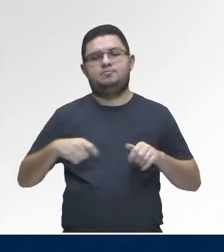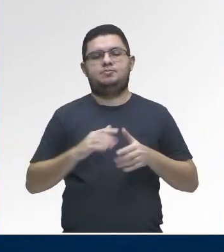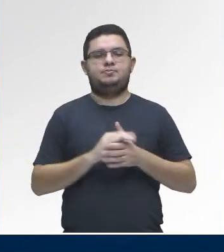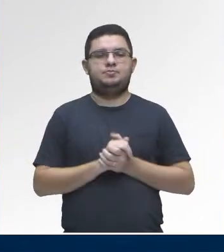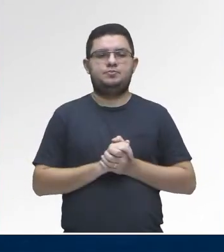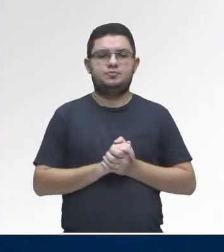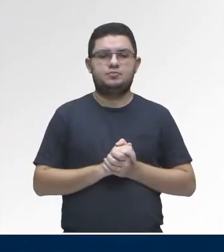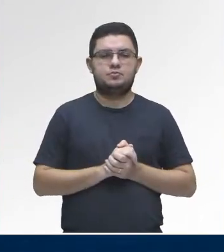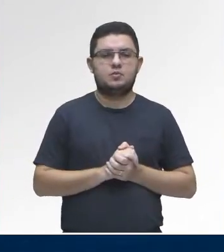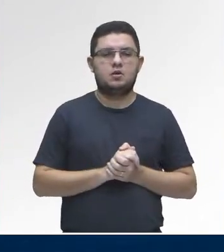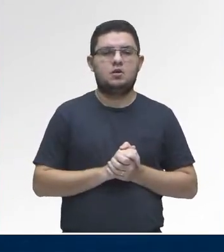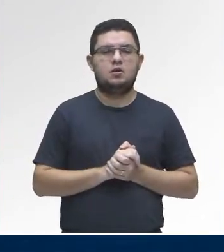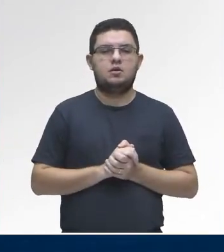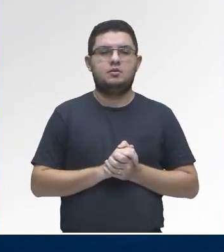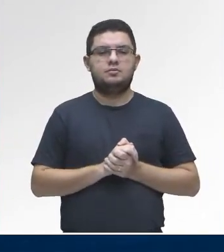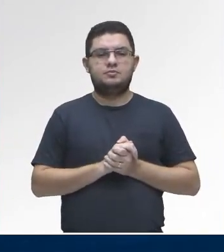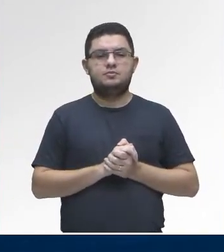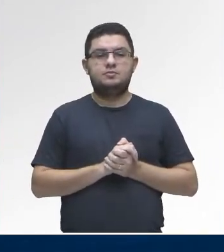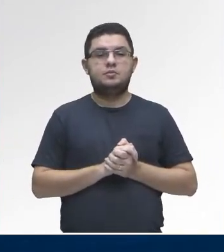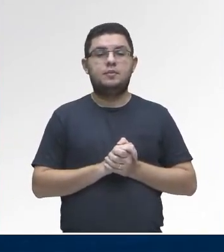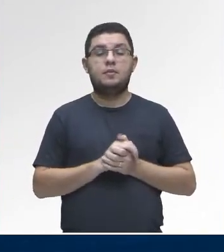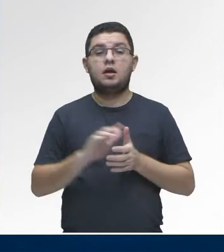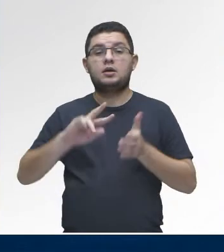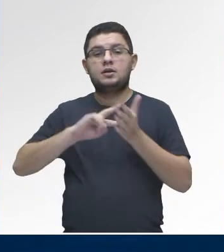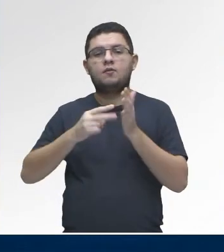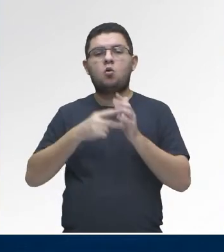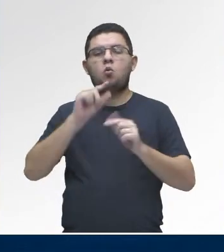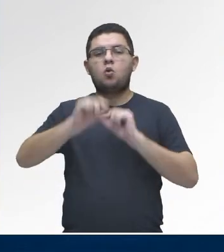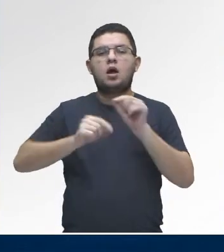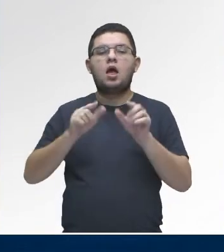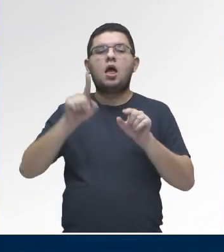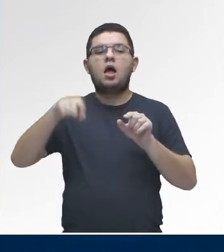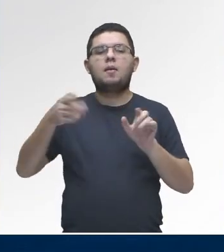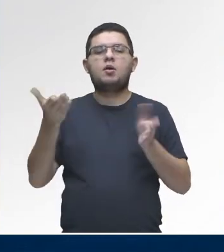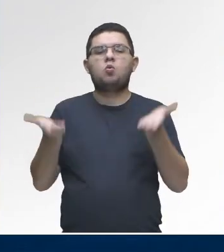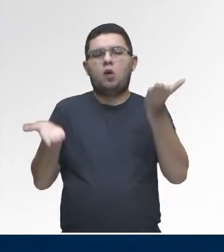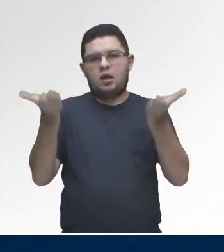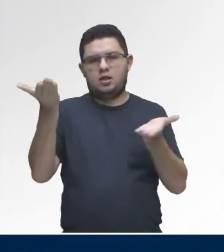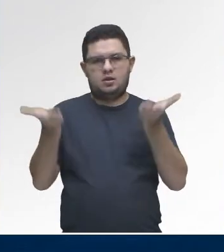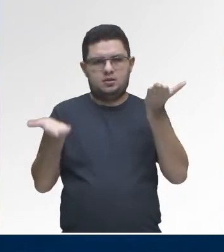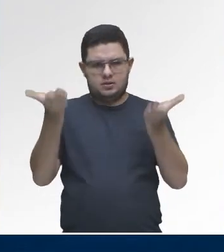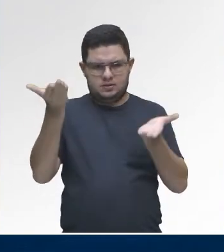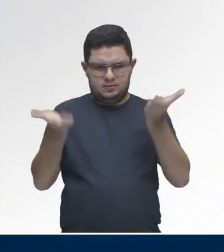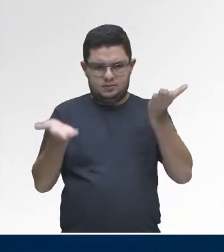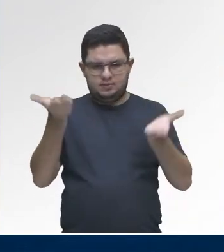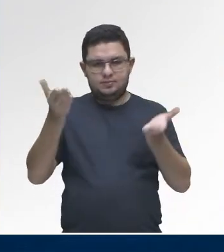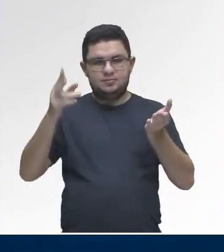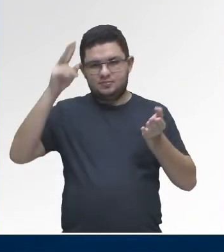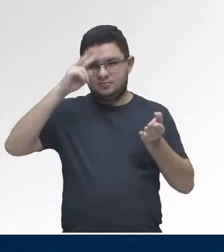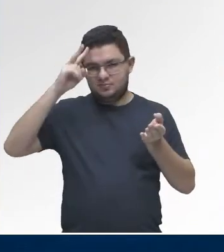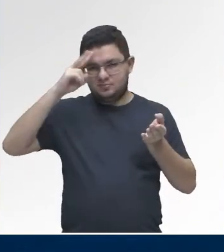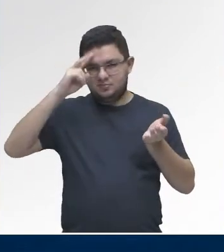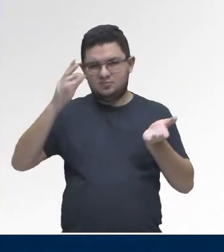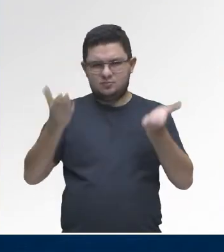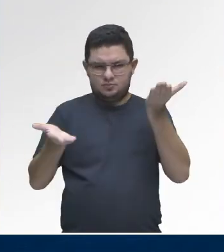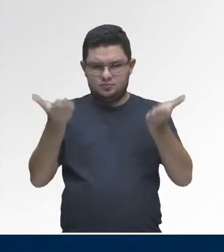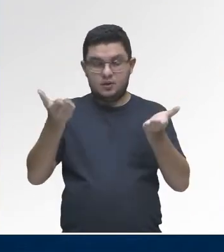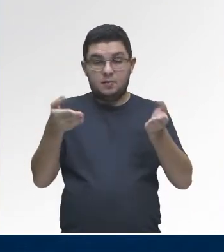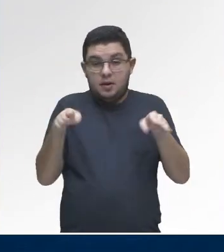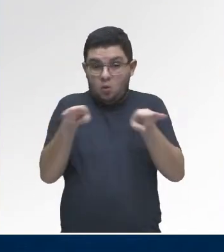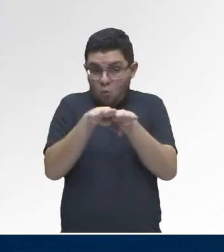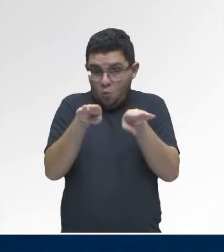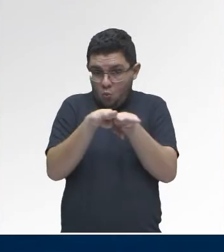igualdade justamente para manter o equilíbrio. Né? Lembrando aí da nossa balança, a gente viu no vídeo, a